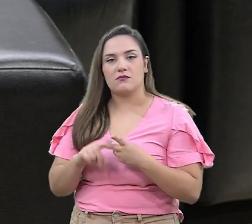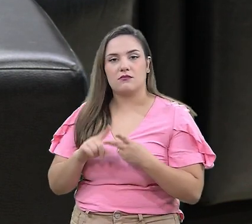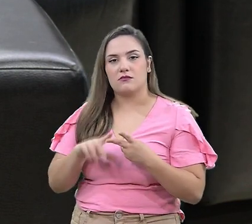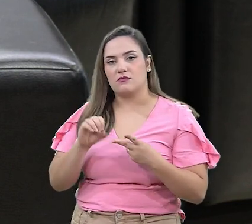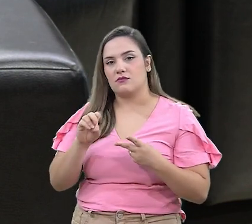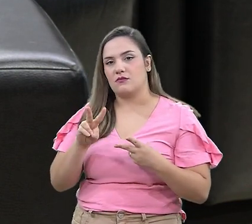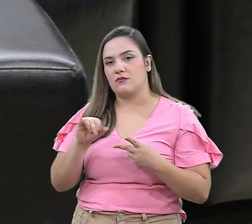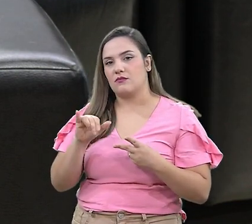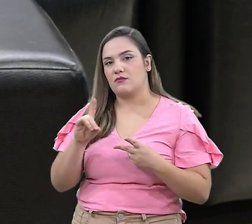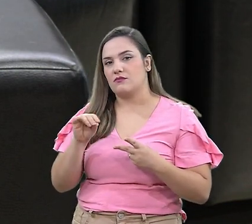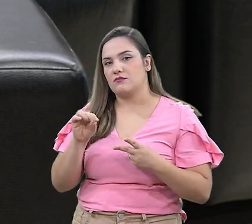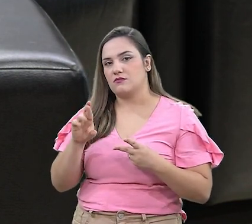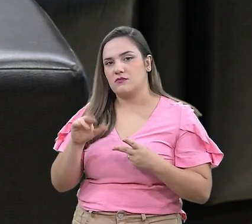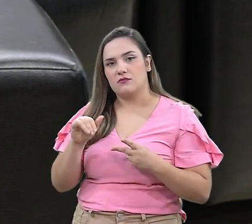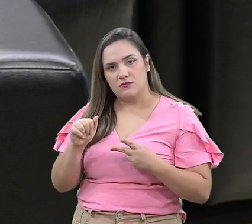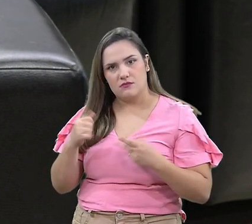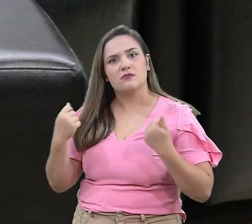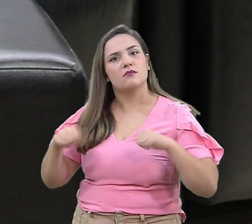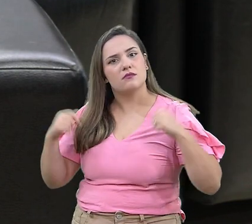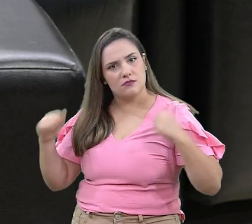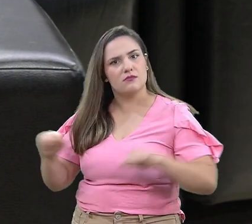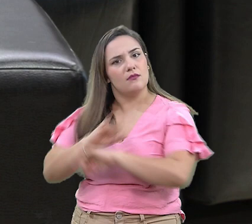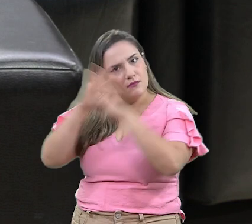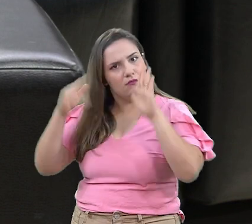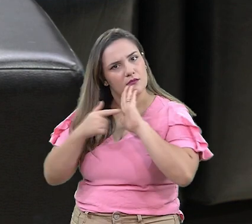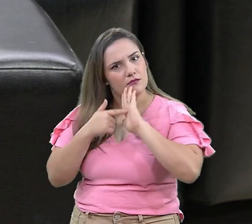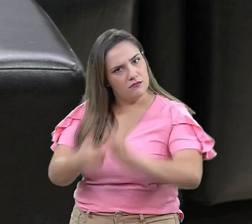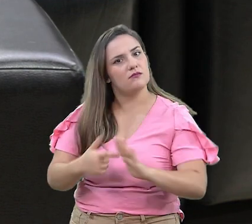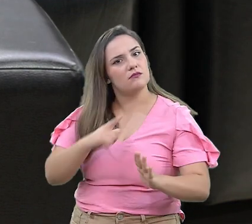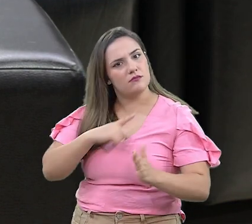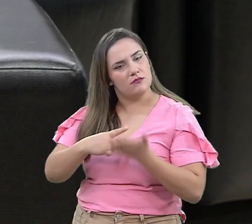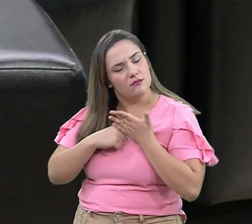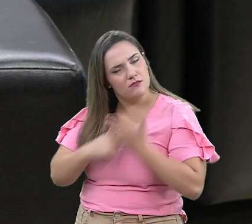estar comprometidos com isso e esclarecidos, né?